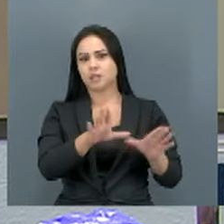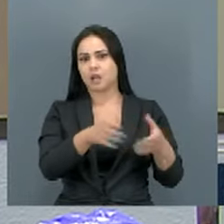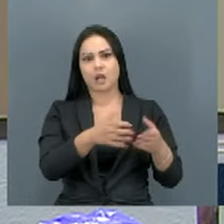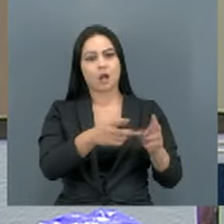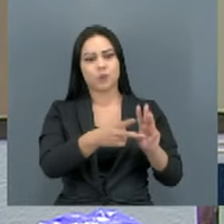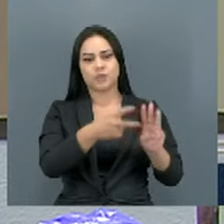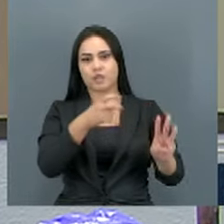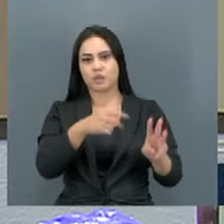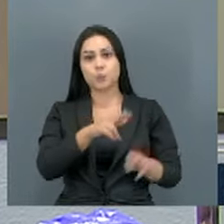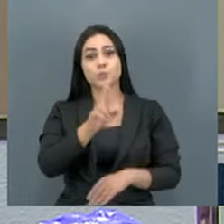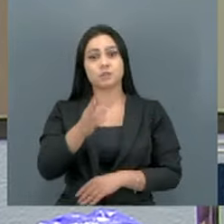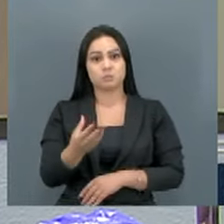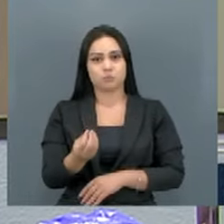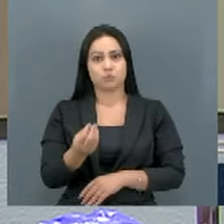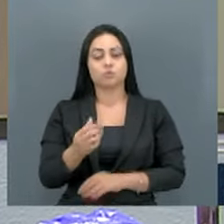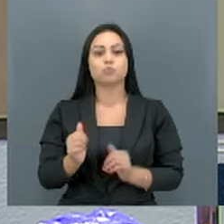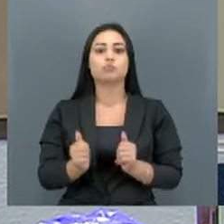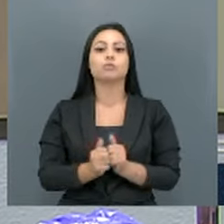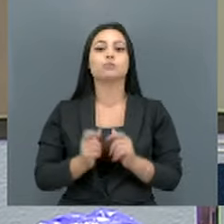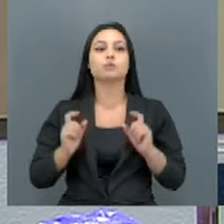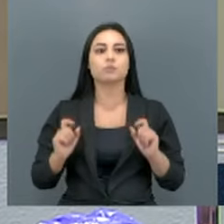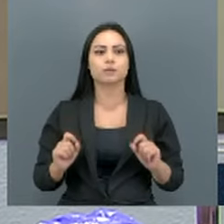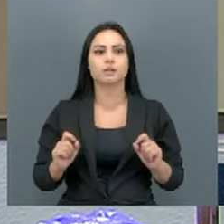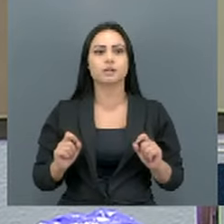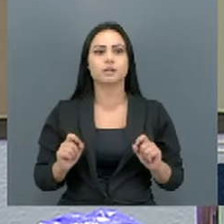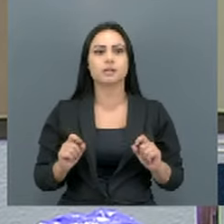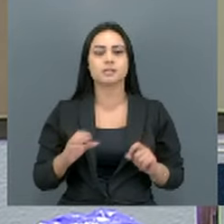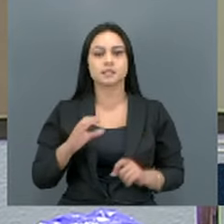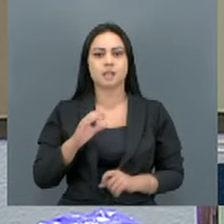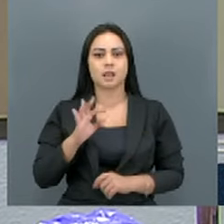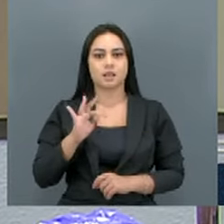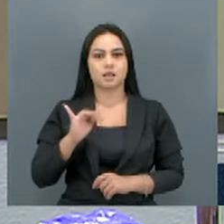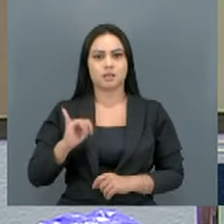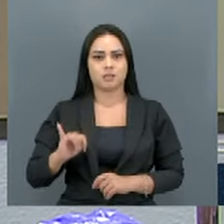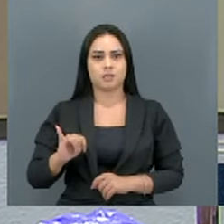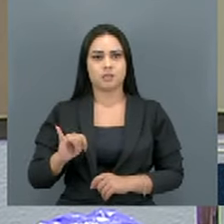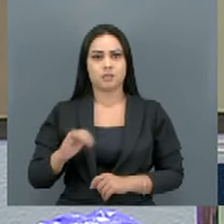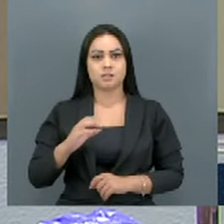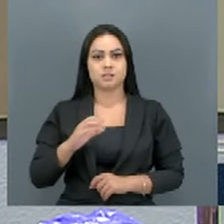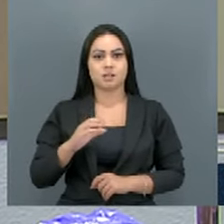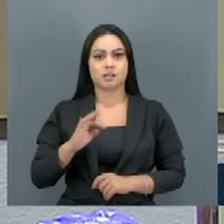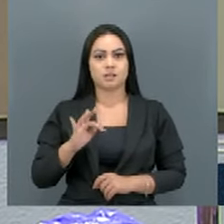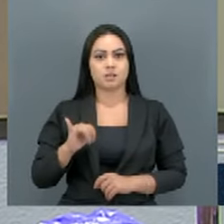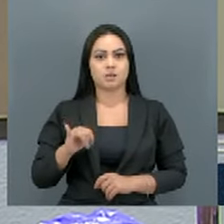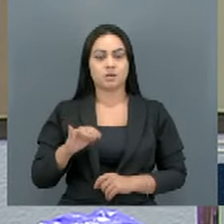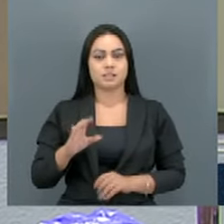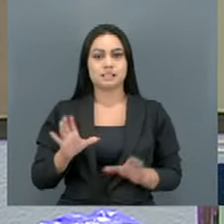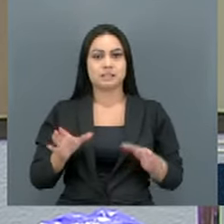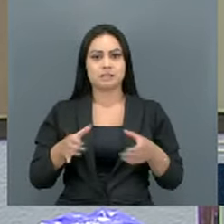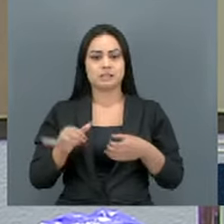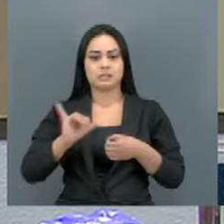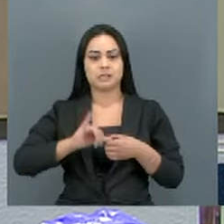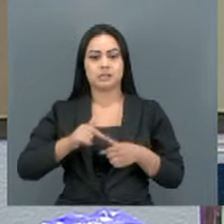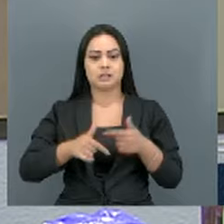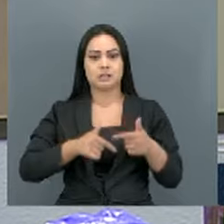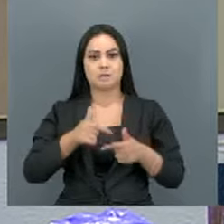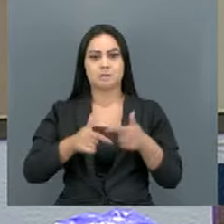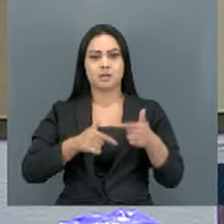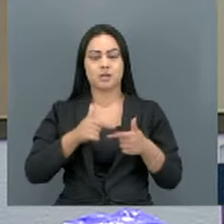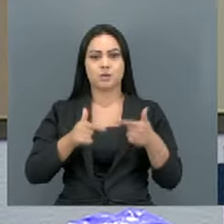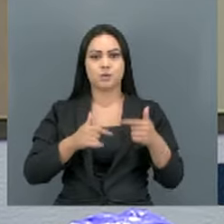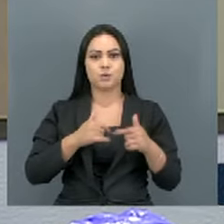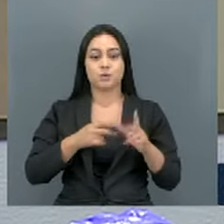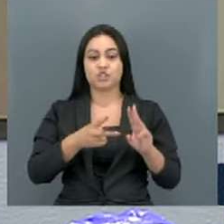muito, juntamente com a CTI. Quer dizer CTI? Centro de Trabalho Indigenista.